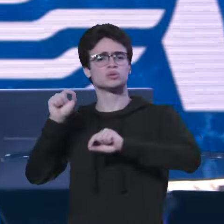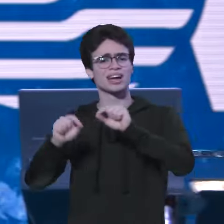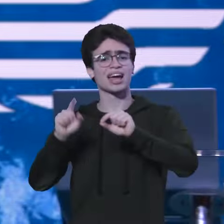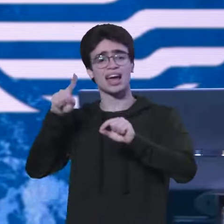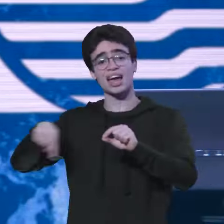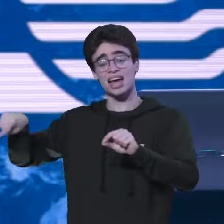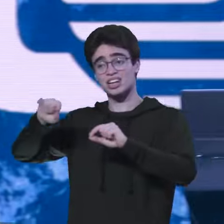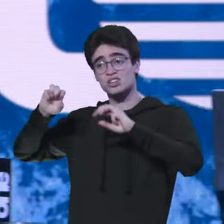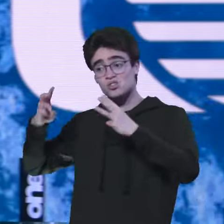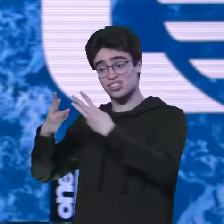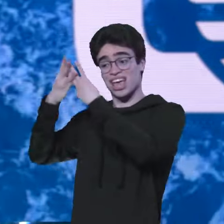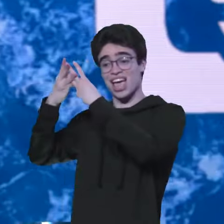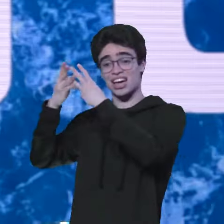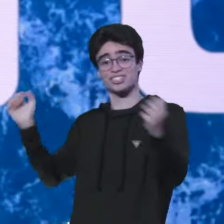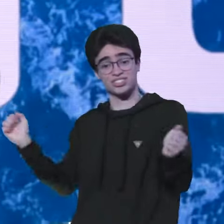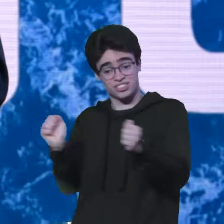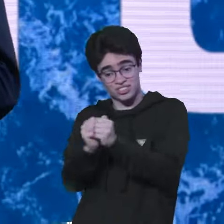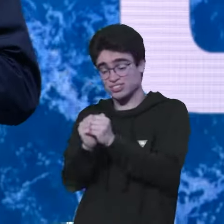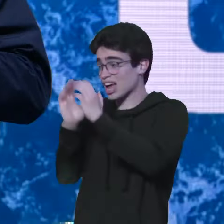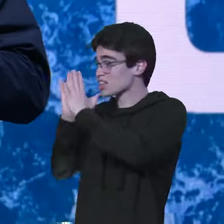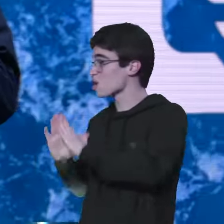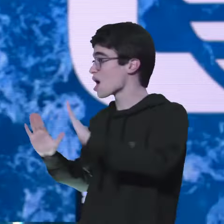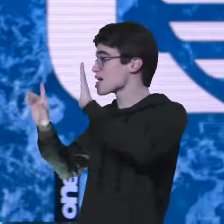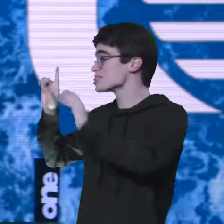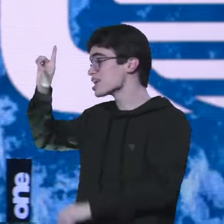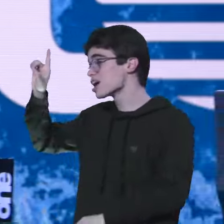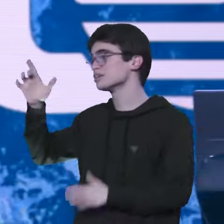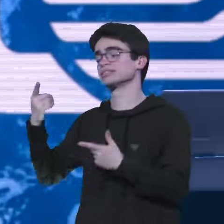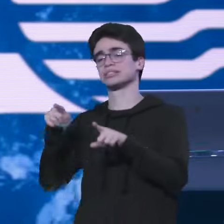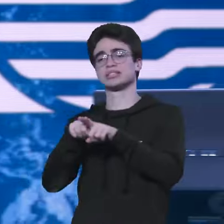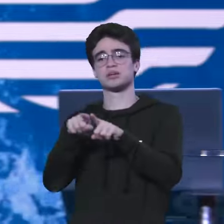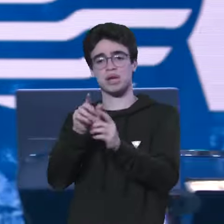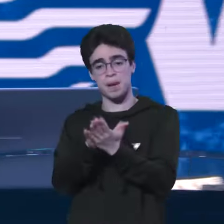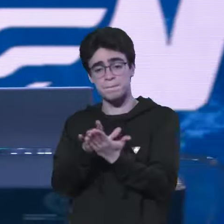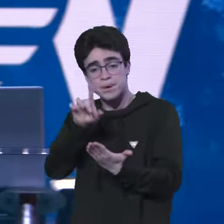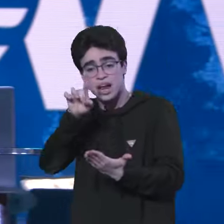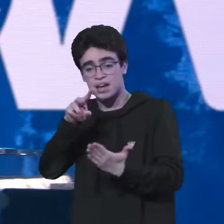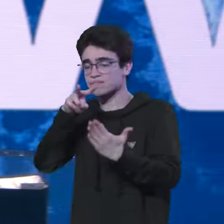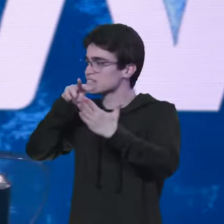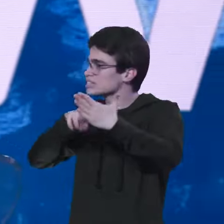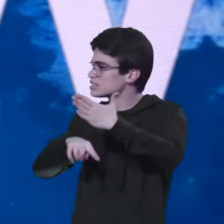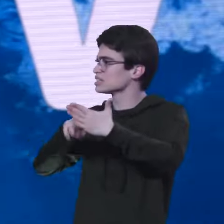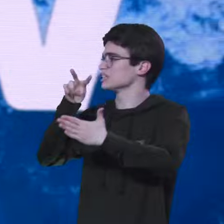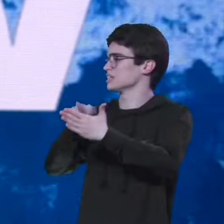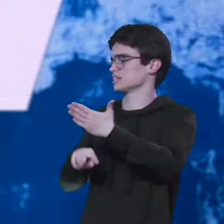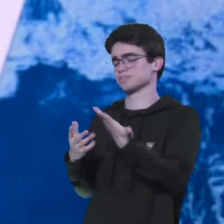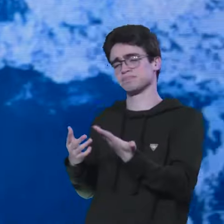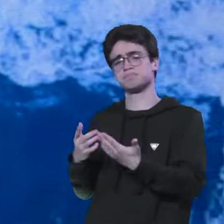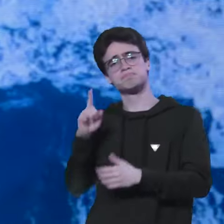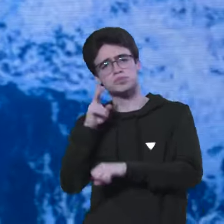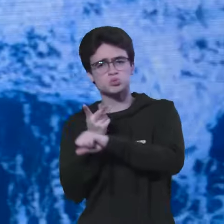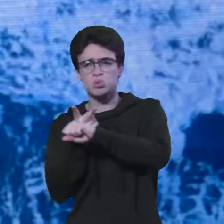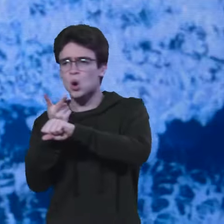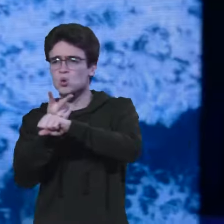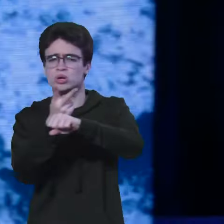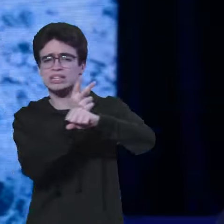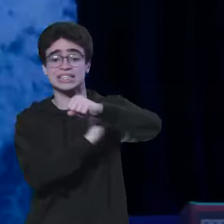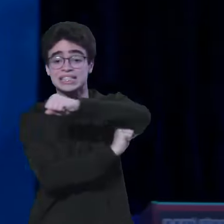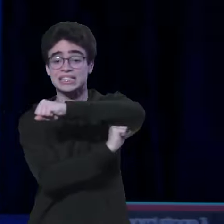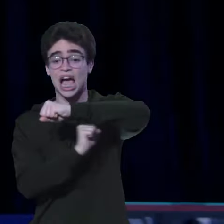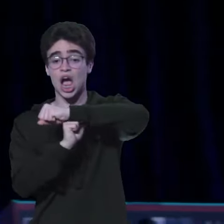reuniam para adorar a Deus em todo o mundo, e eles liam a palavra de Deus. E eles procuraram uma sinagoga naquela cidade e